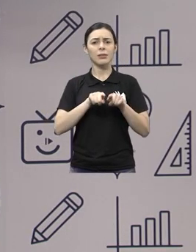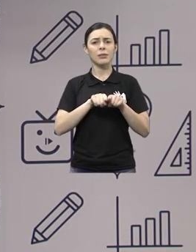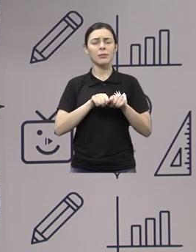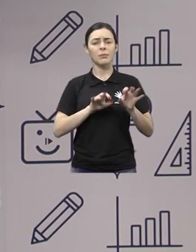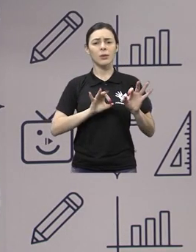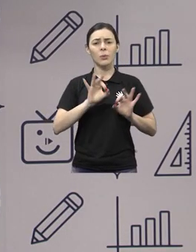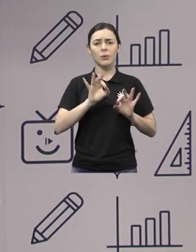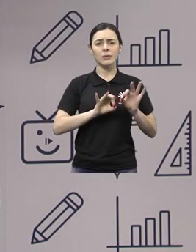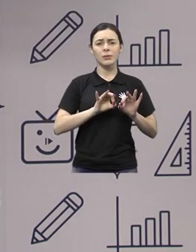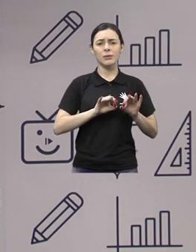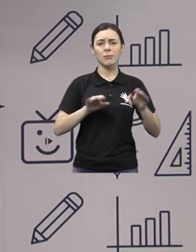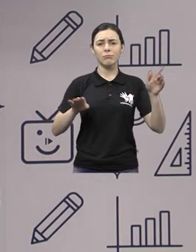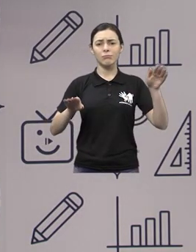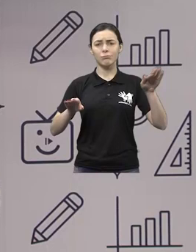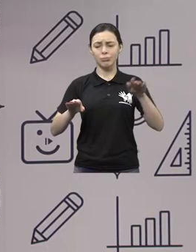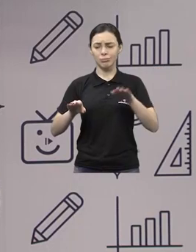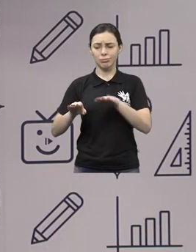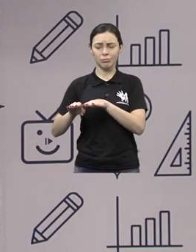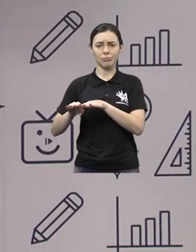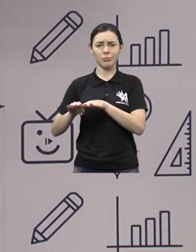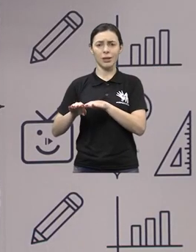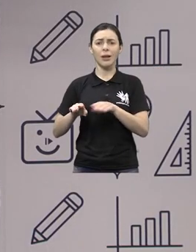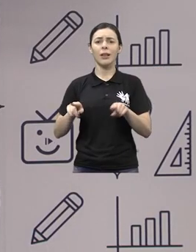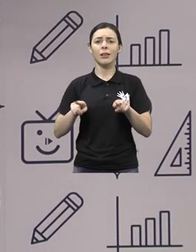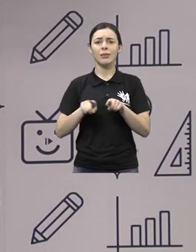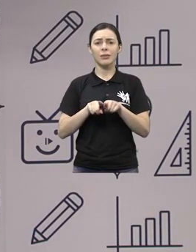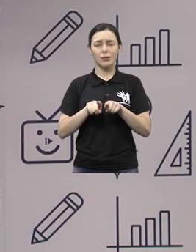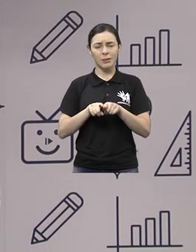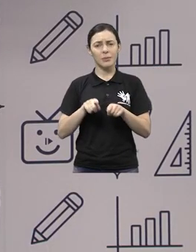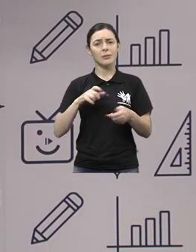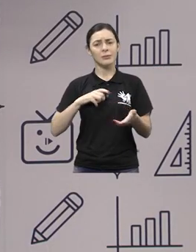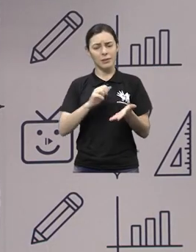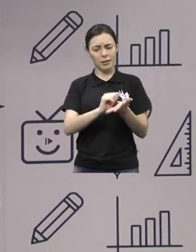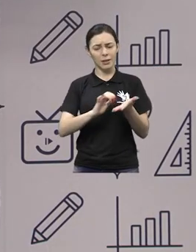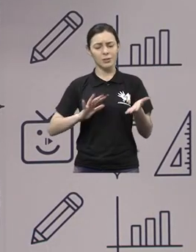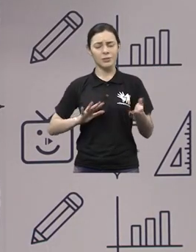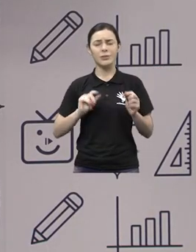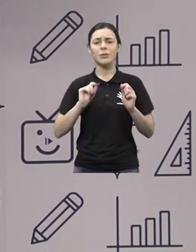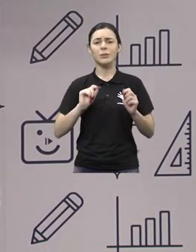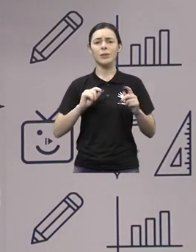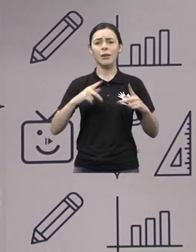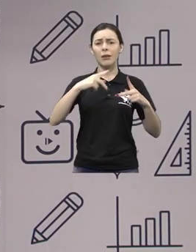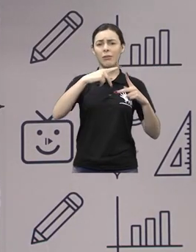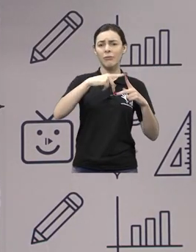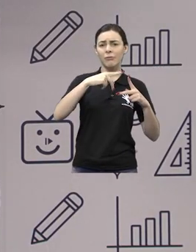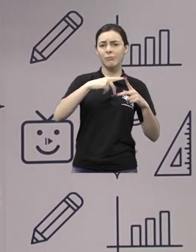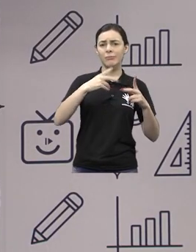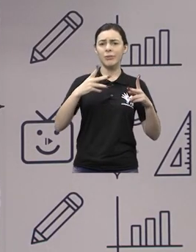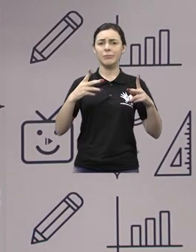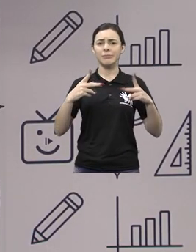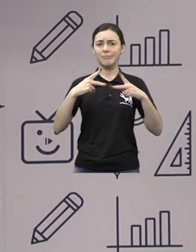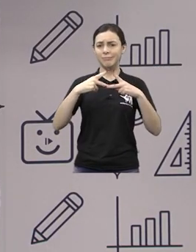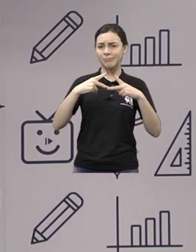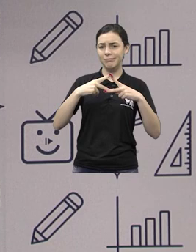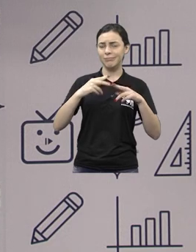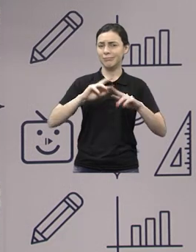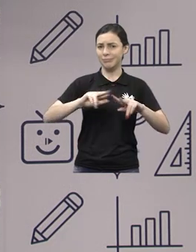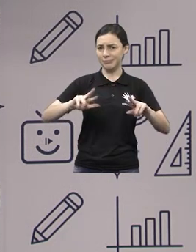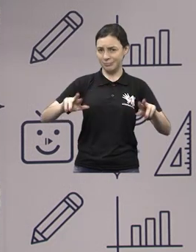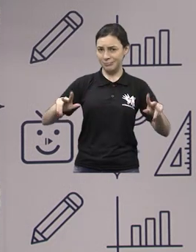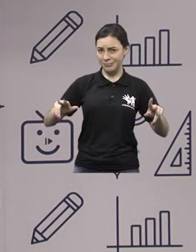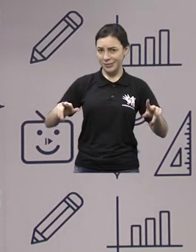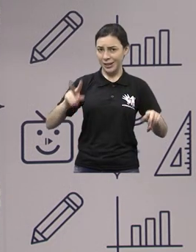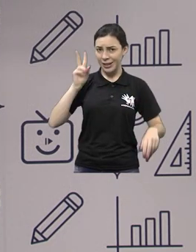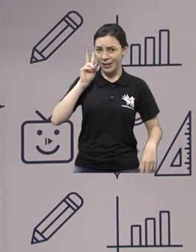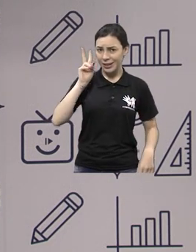deixaram uma atividade com vocês em que elas trabalharam a questão da ordem das formas geométricas, não é isso?